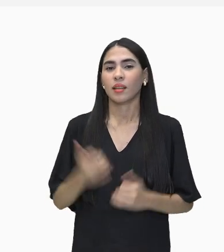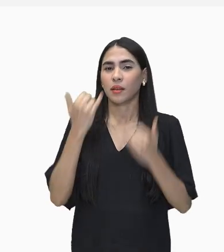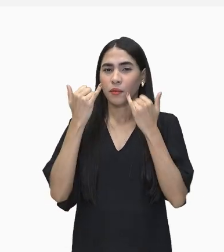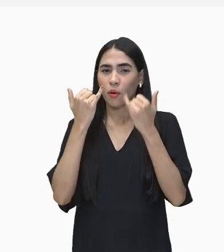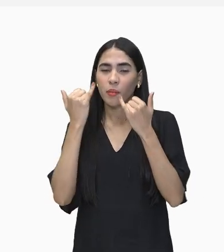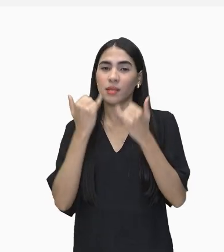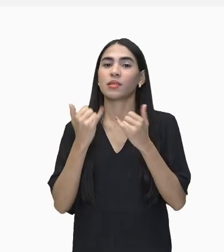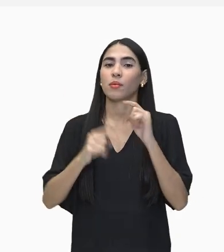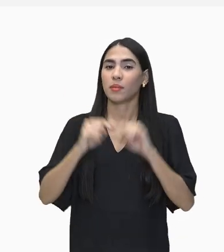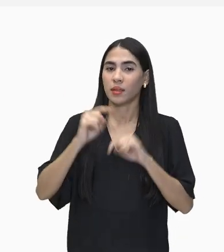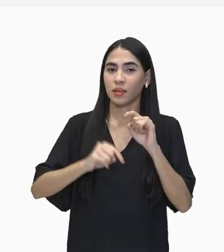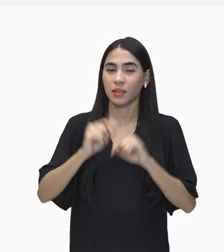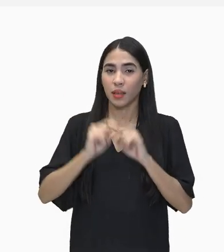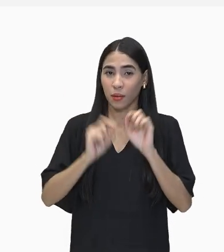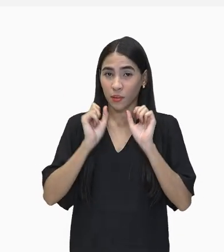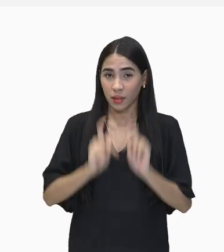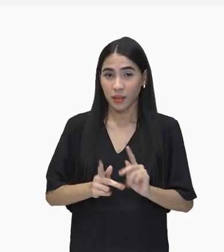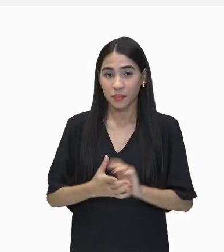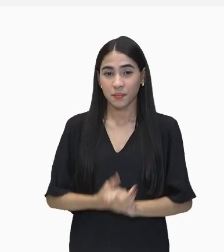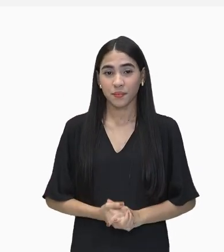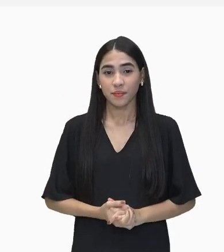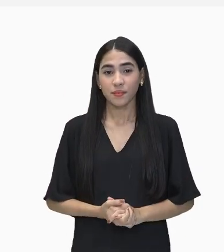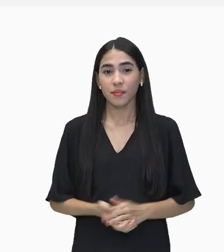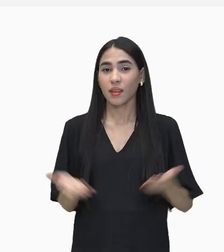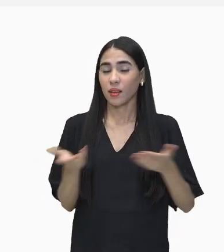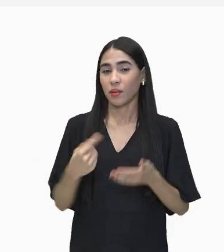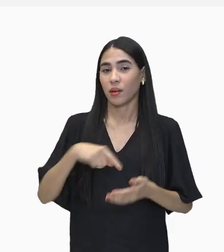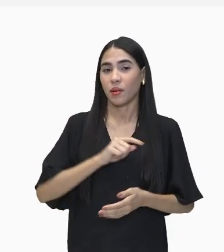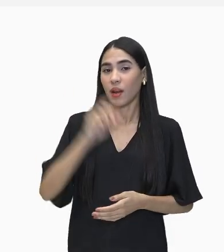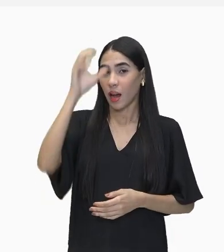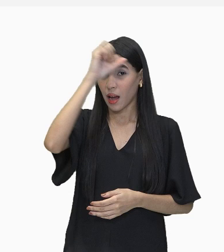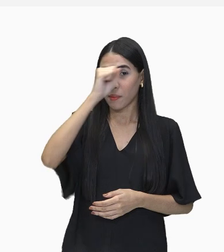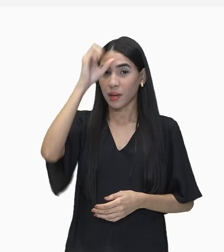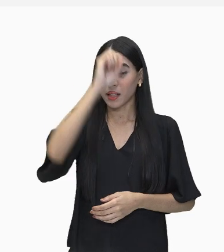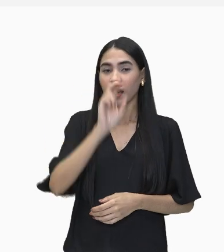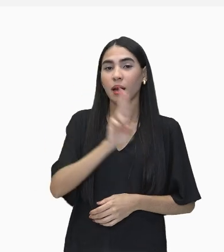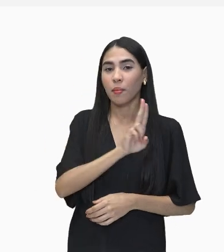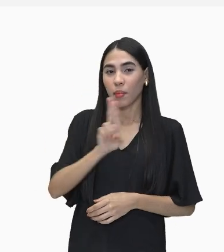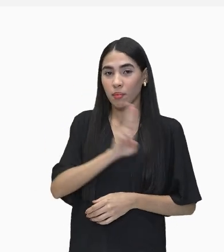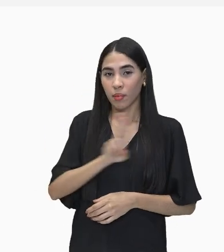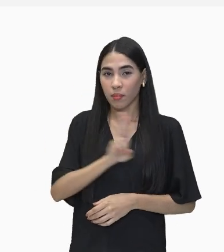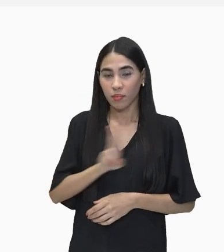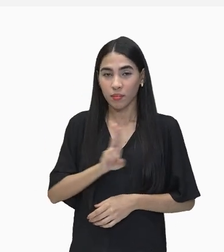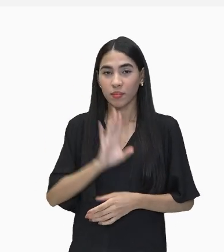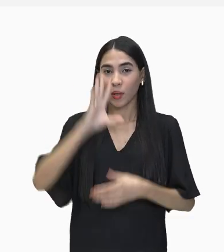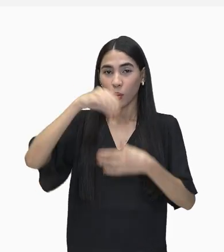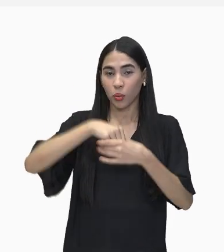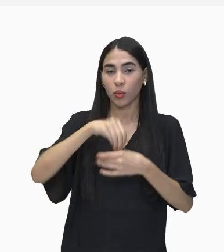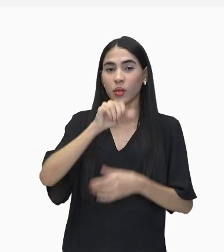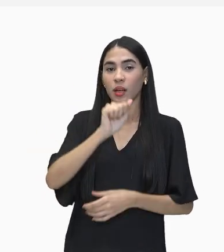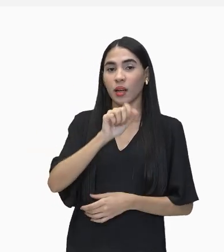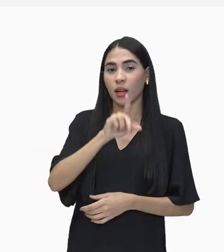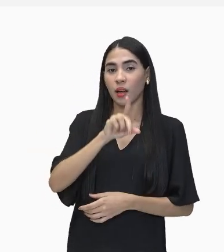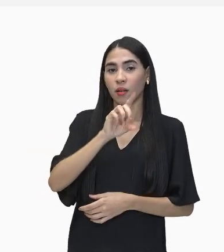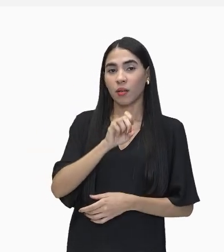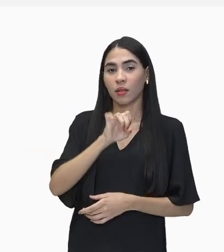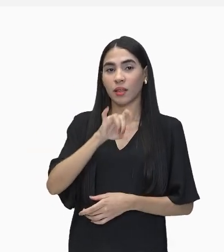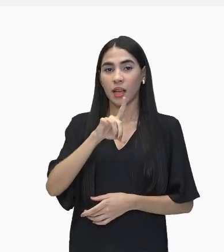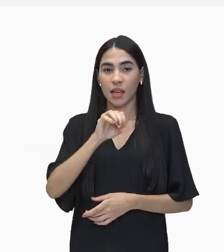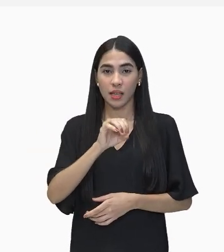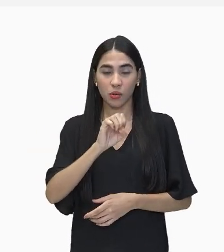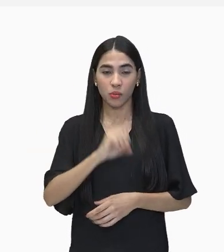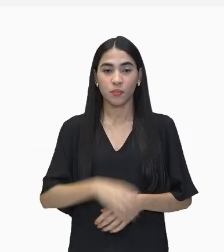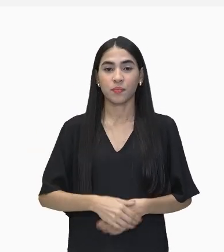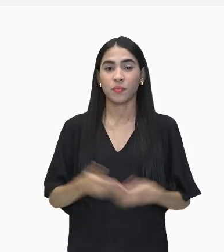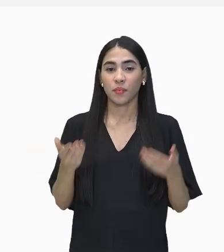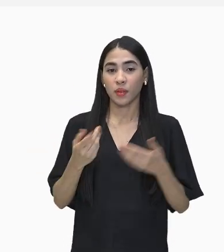sobre o produto, tá bom? E agora a gente vai aprender a nomear os aldeídos, né? E aqui